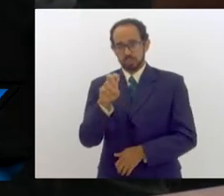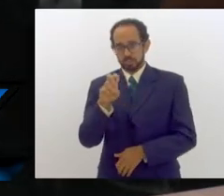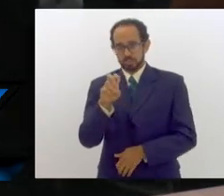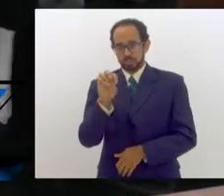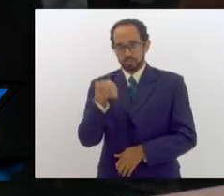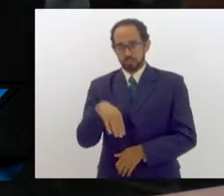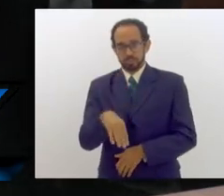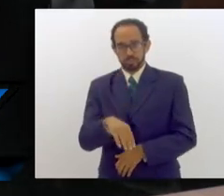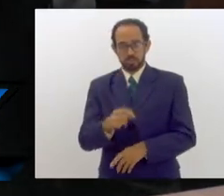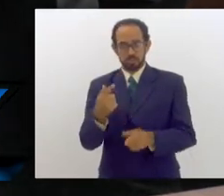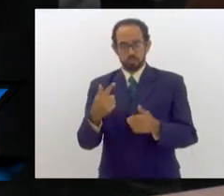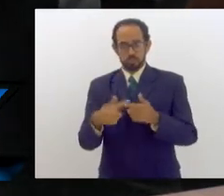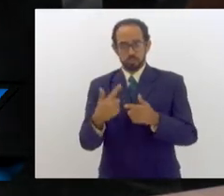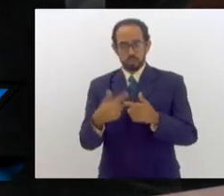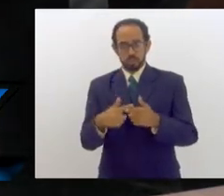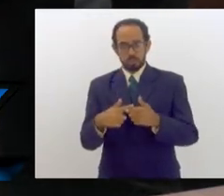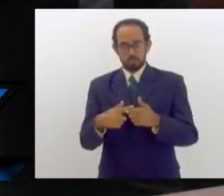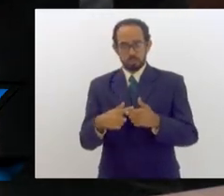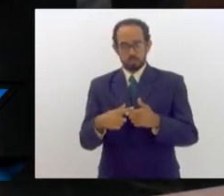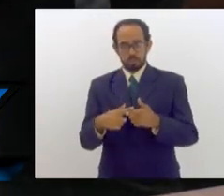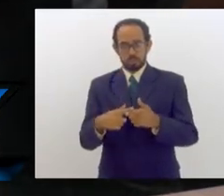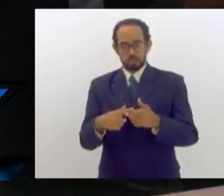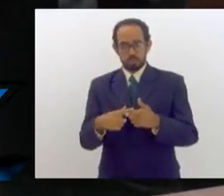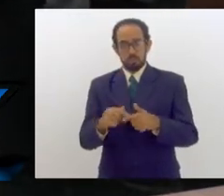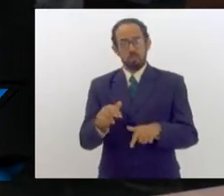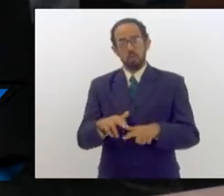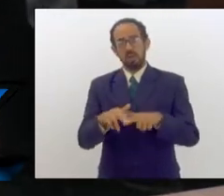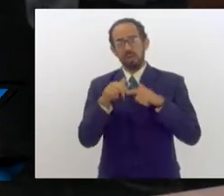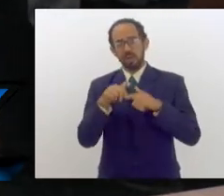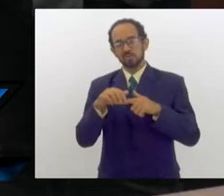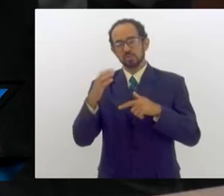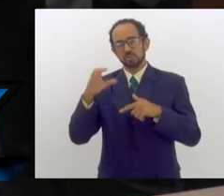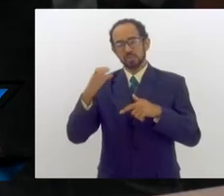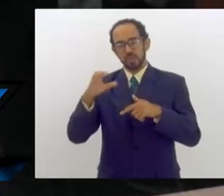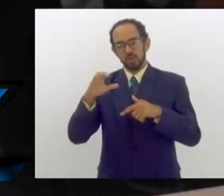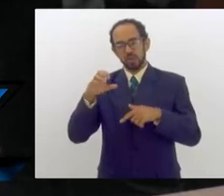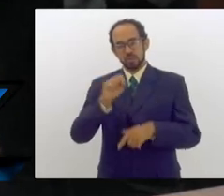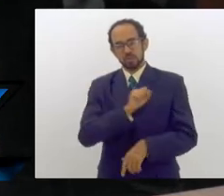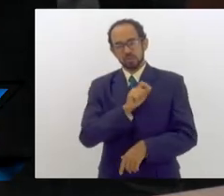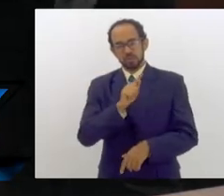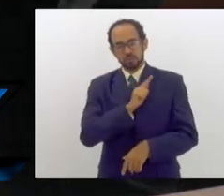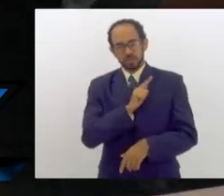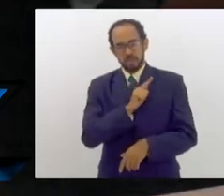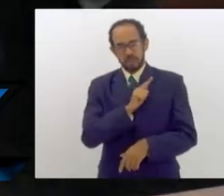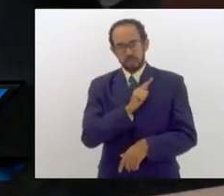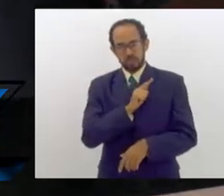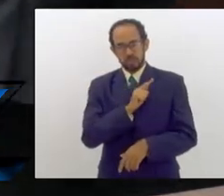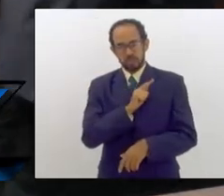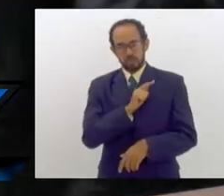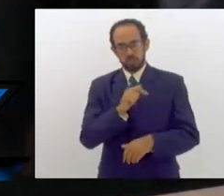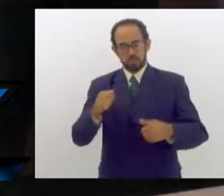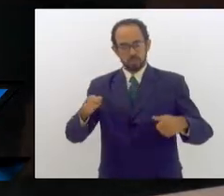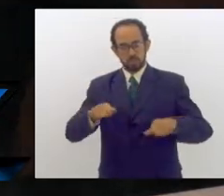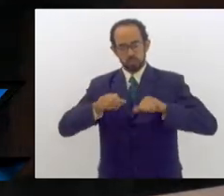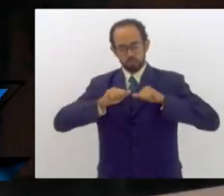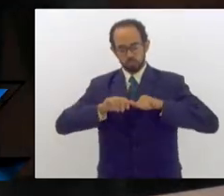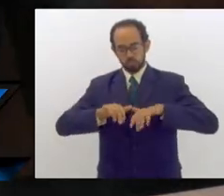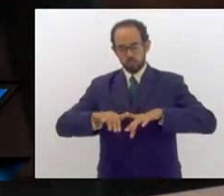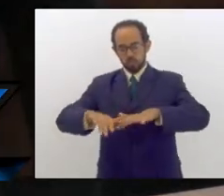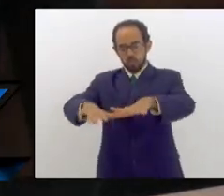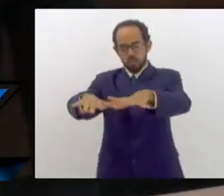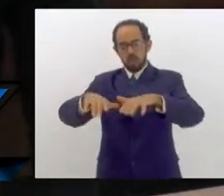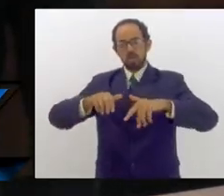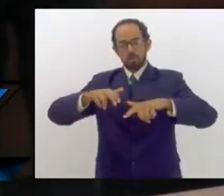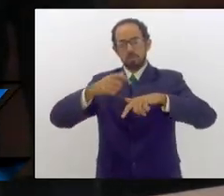para segurar também demanda de Niterói São Gonçalo e o trânsito né de pessoas função das